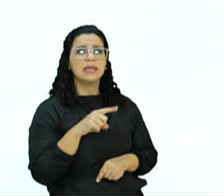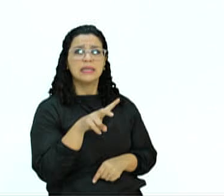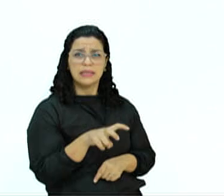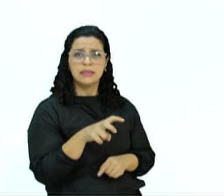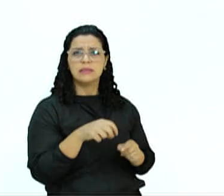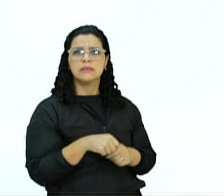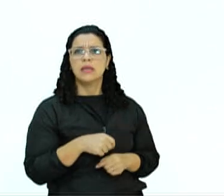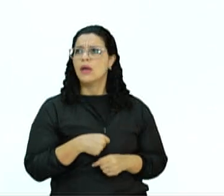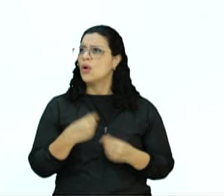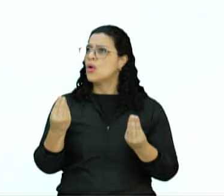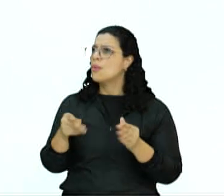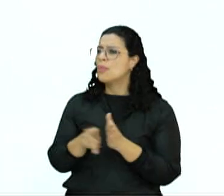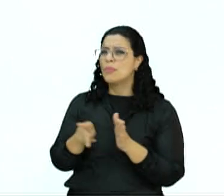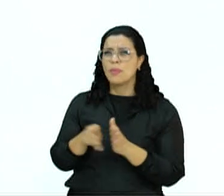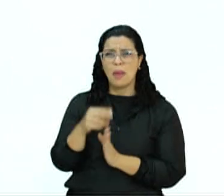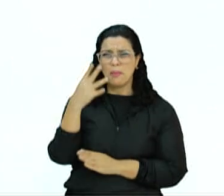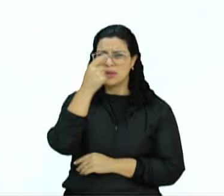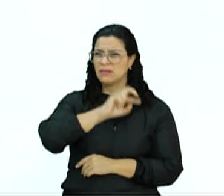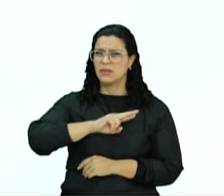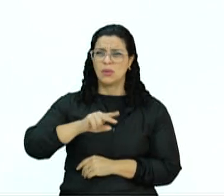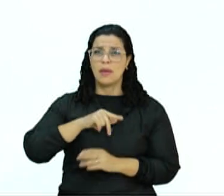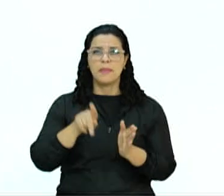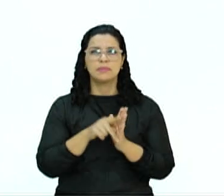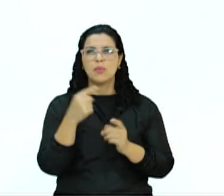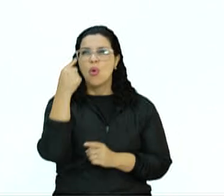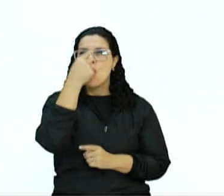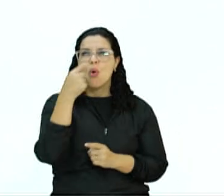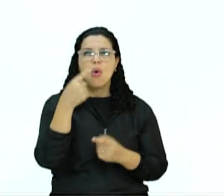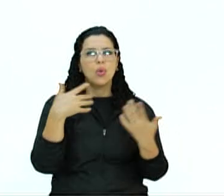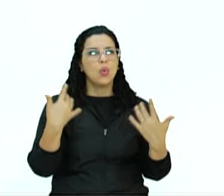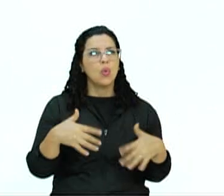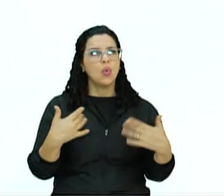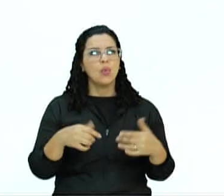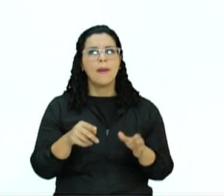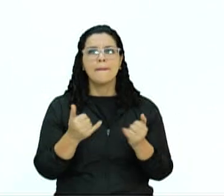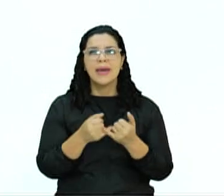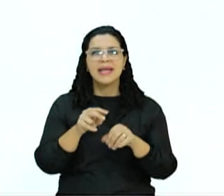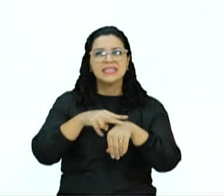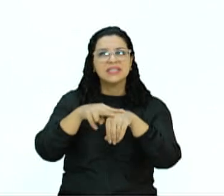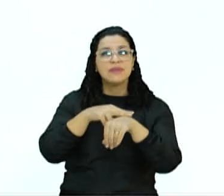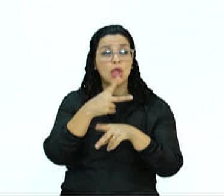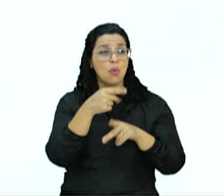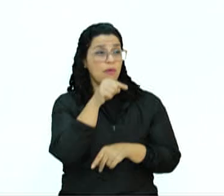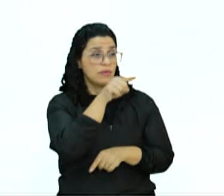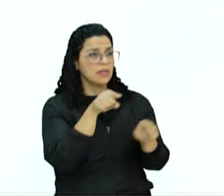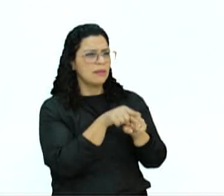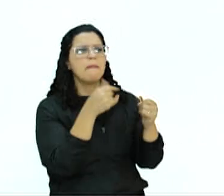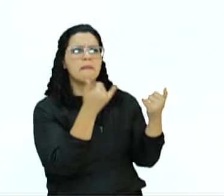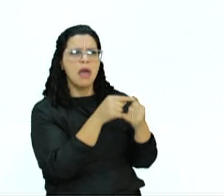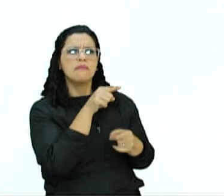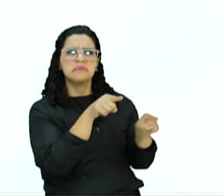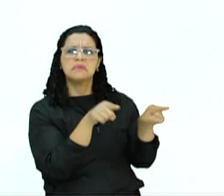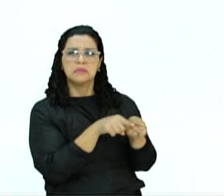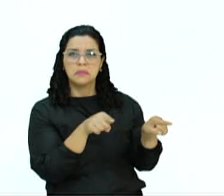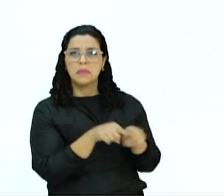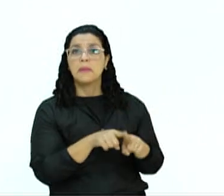anos. Não era propriamente bonita, mas tinha uns olhos, eram assim verdes como os seus, parecidos com os